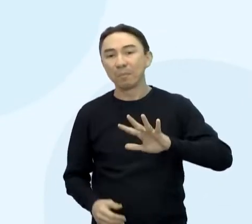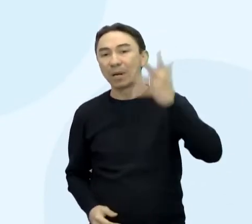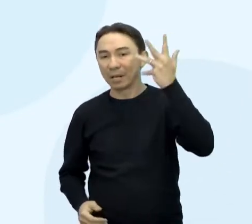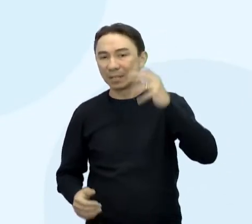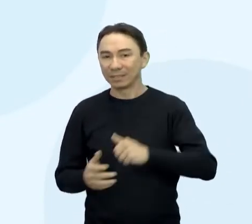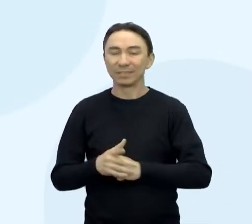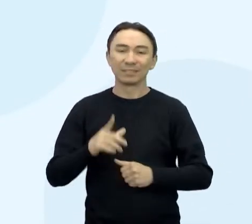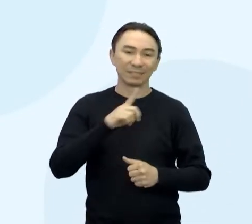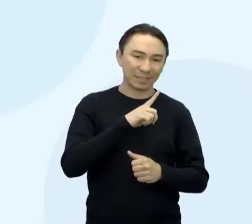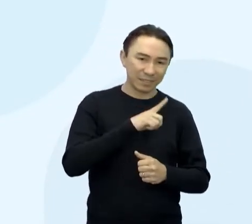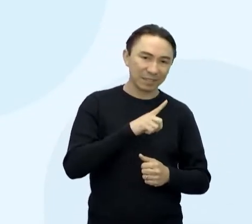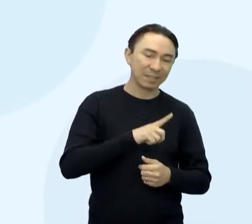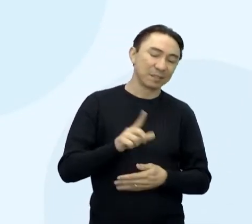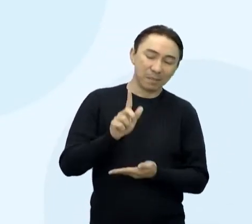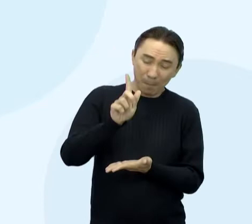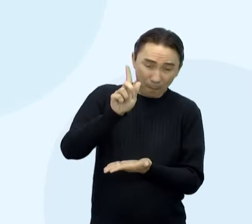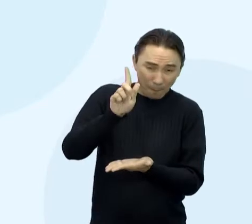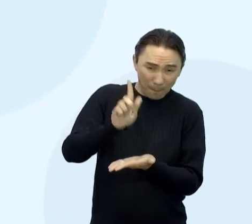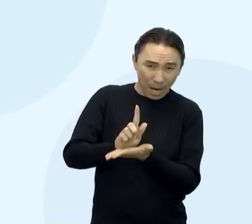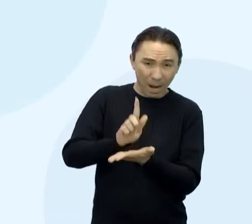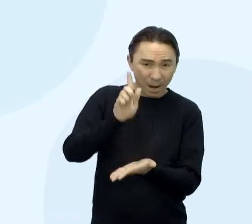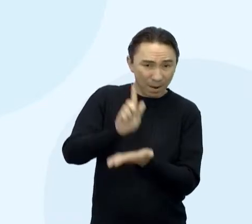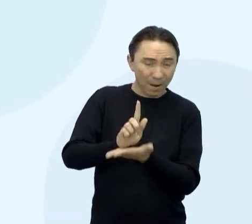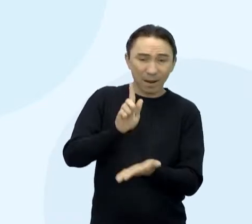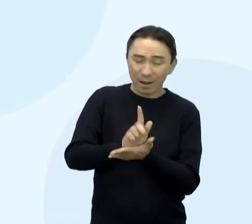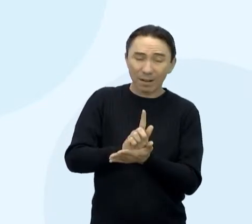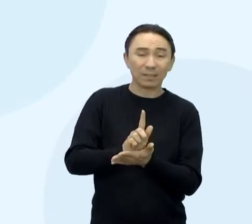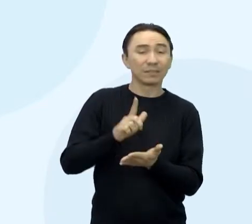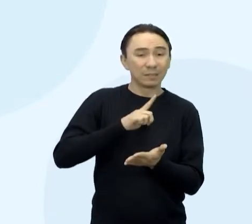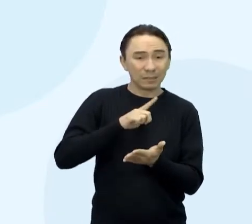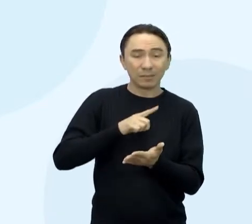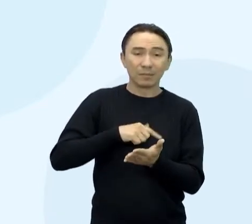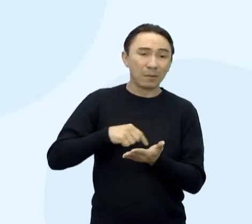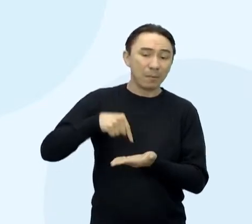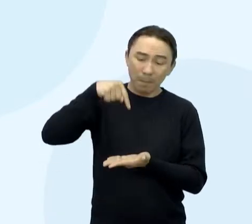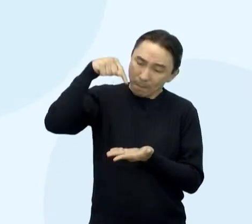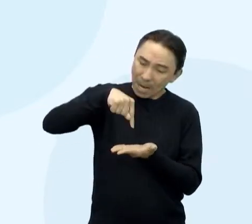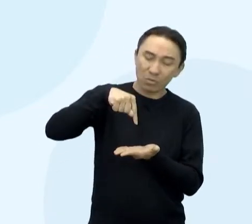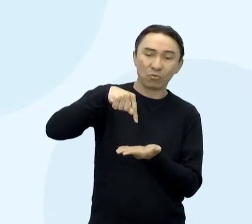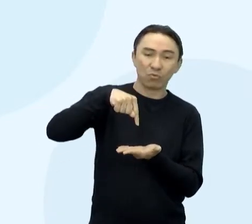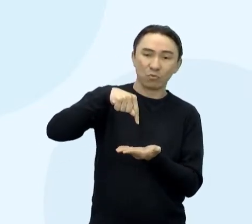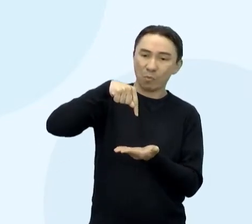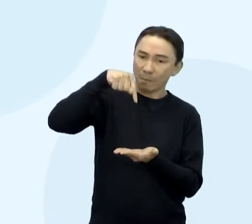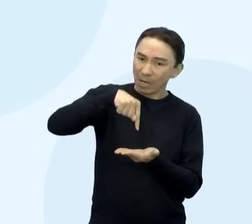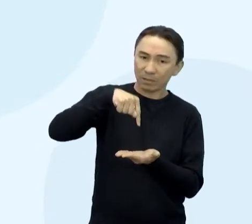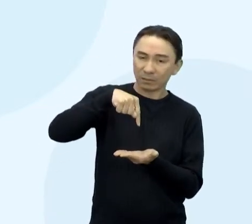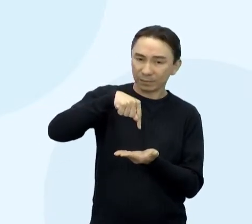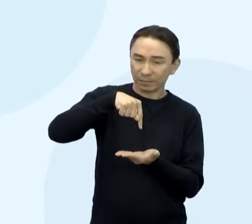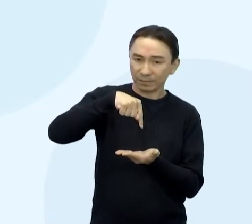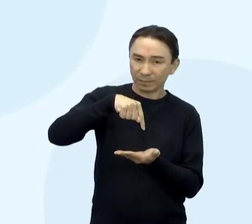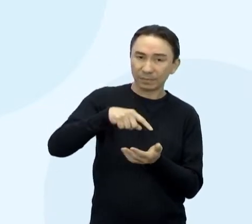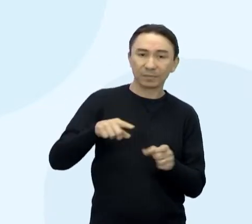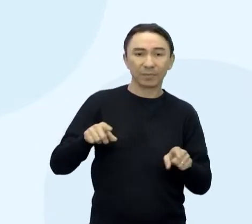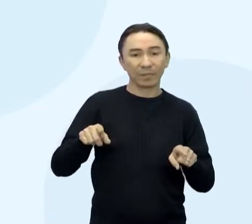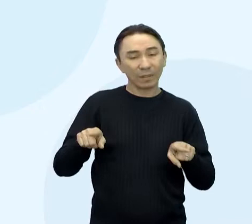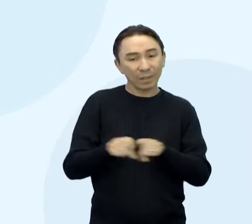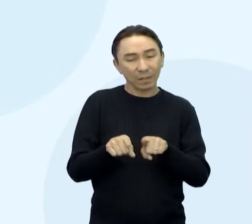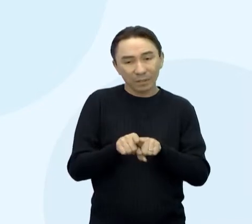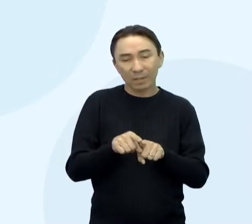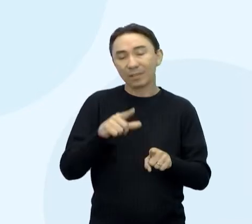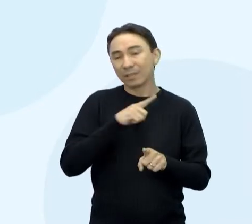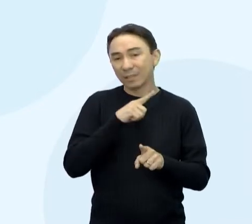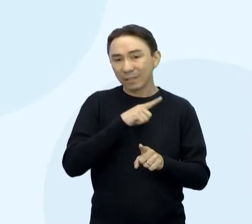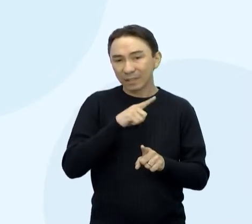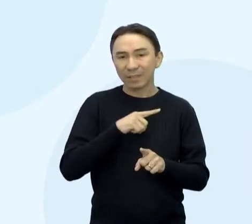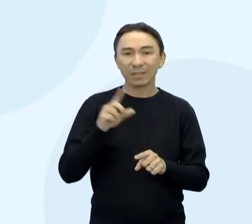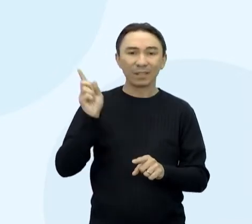você, seu professor já deve ter reforçado também. E o vetor, que é o para-ação e reação do peso, é um